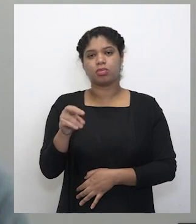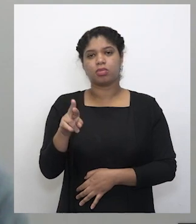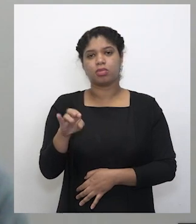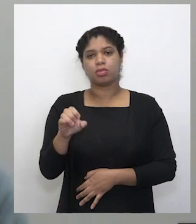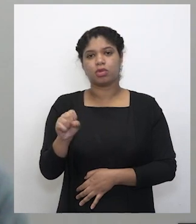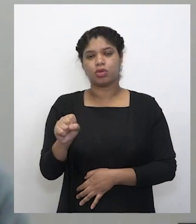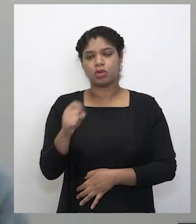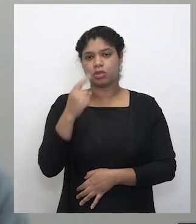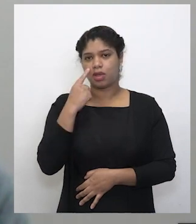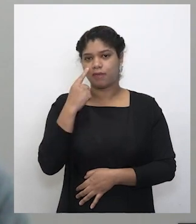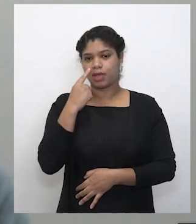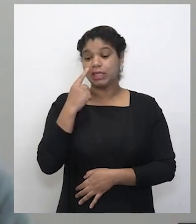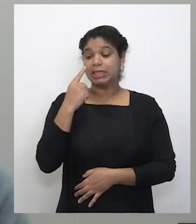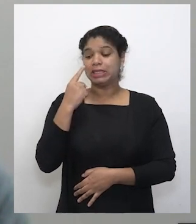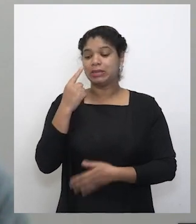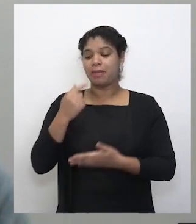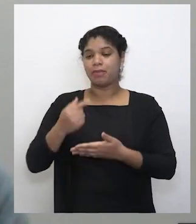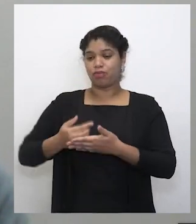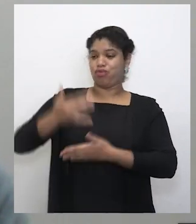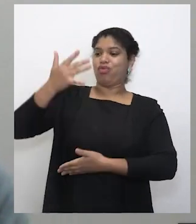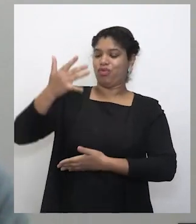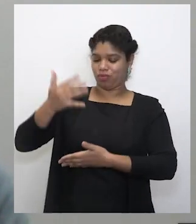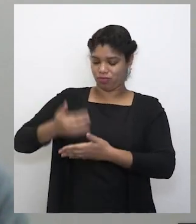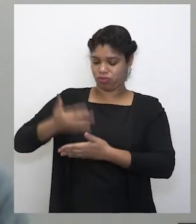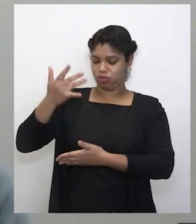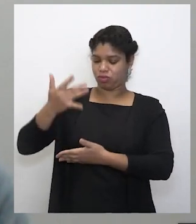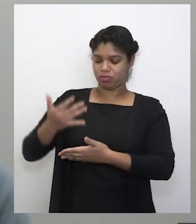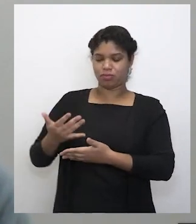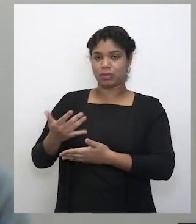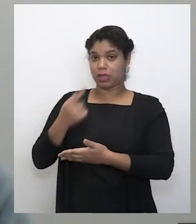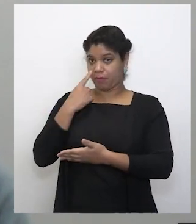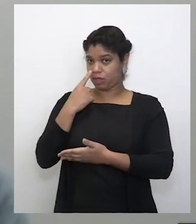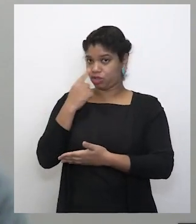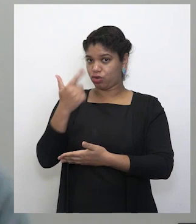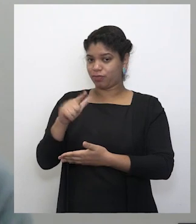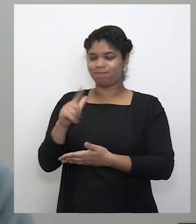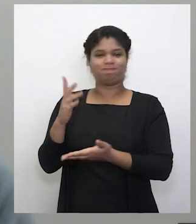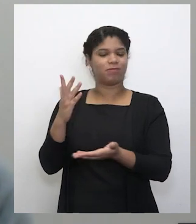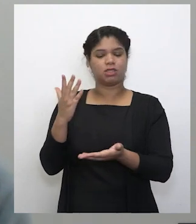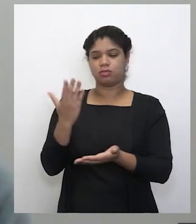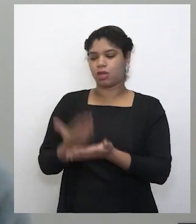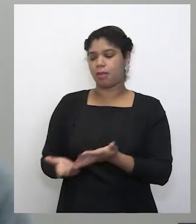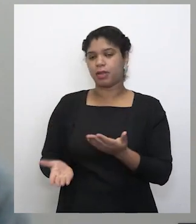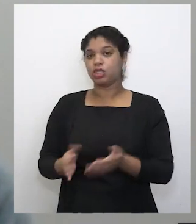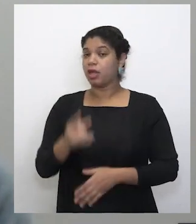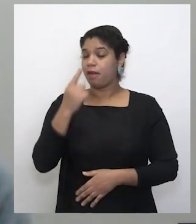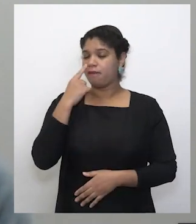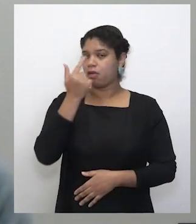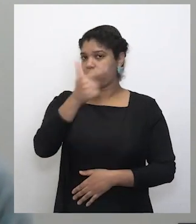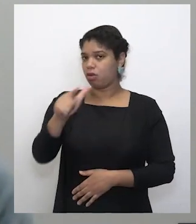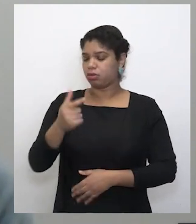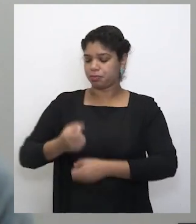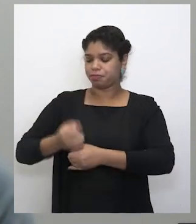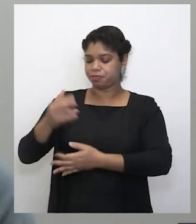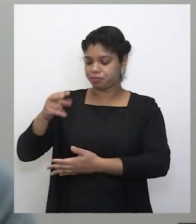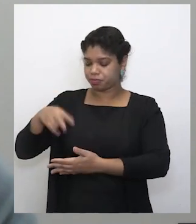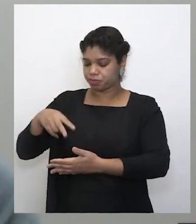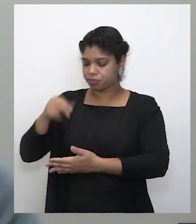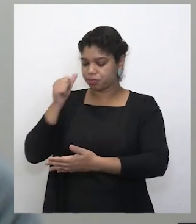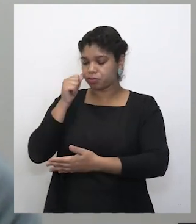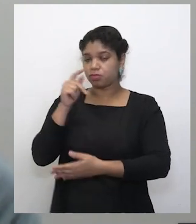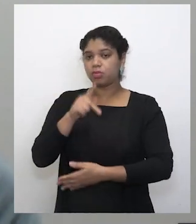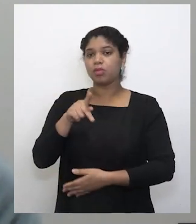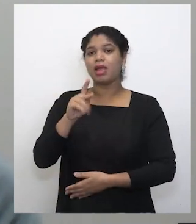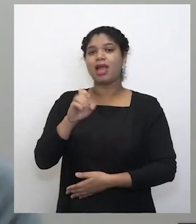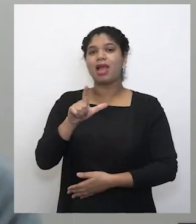agora. Peraí que subiu rapidinho. Perdi. A professora Kelly comenta folhetos de